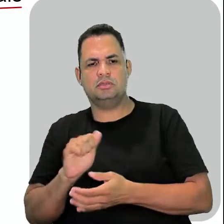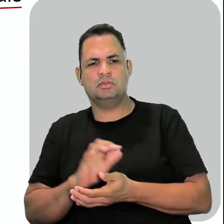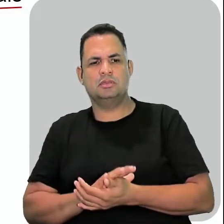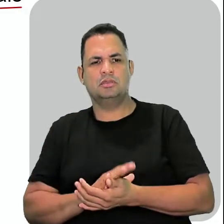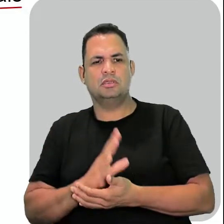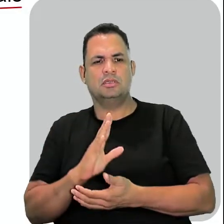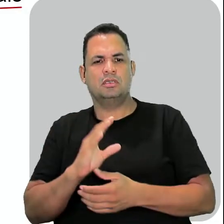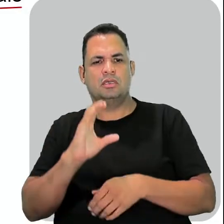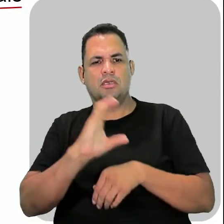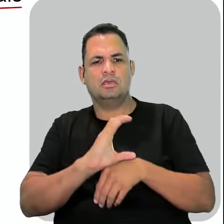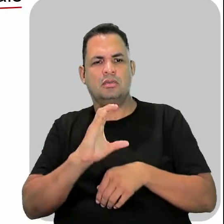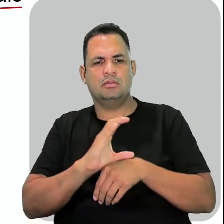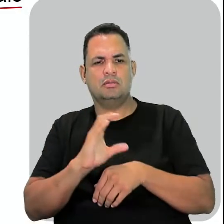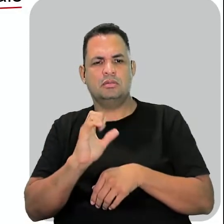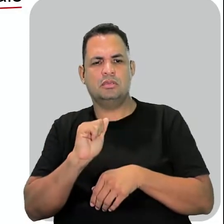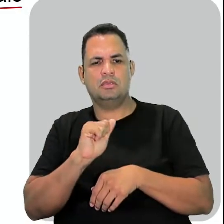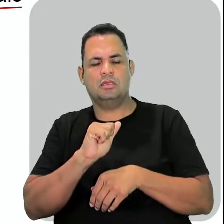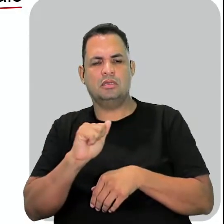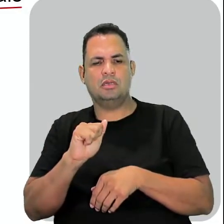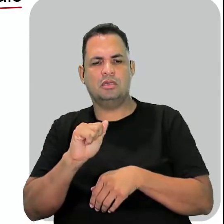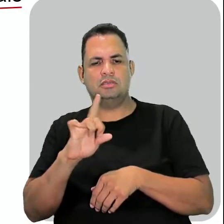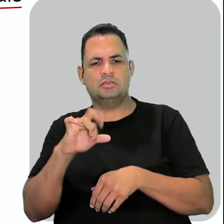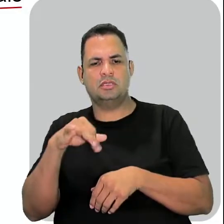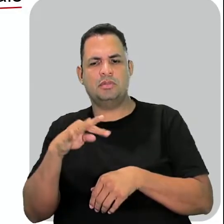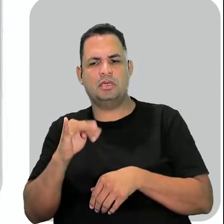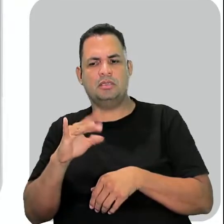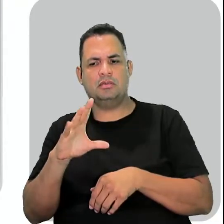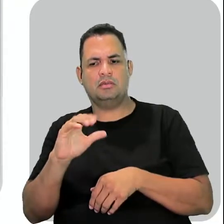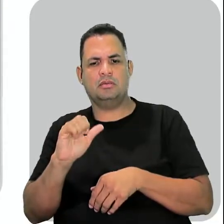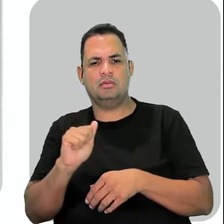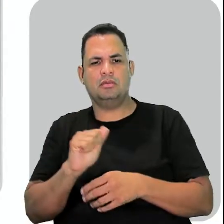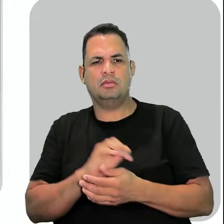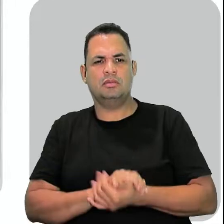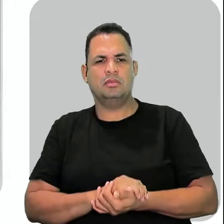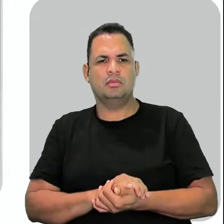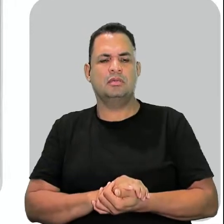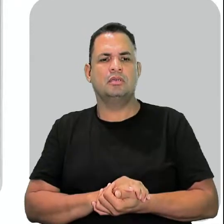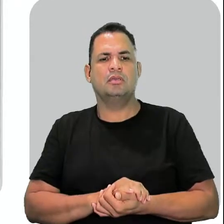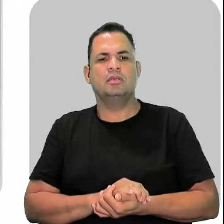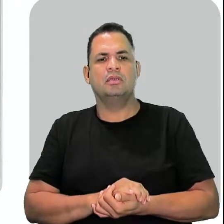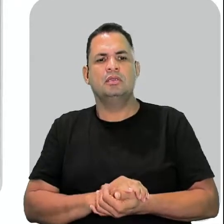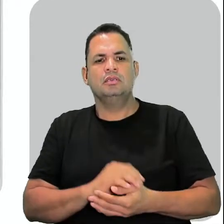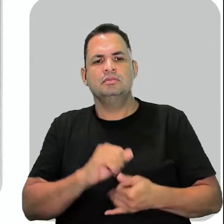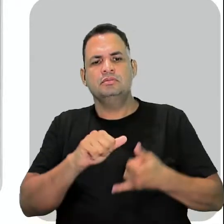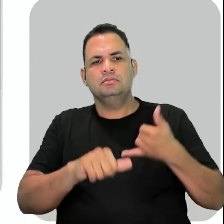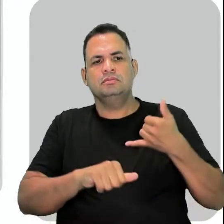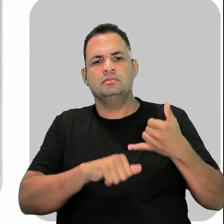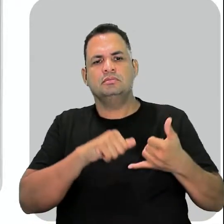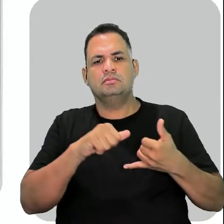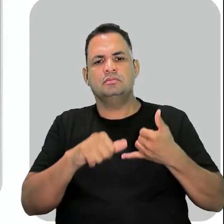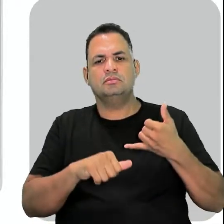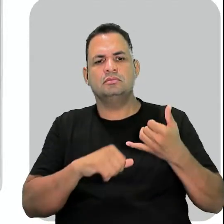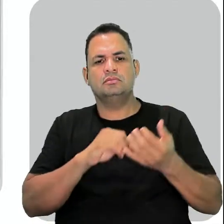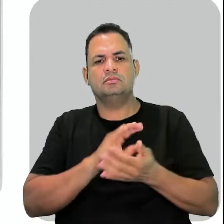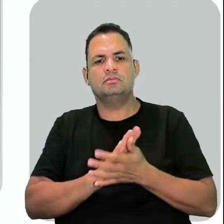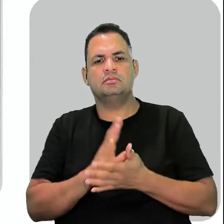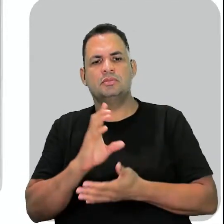o carbono assimétrico, o carbono quiral. Reações envolvendo